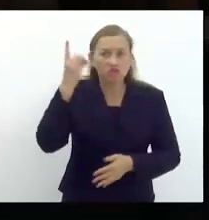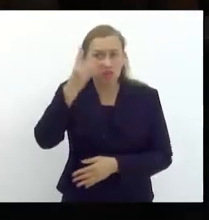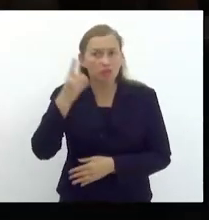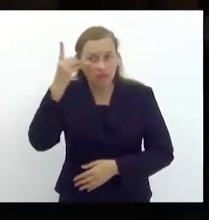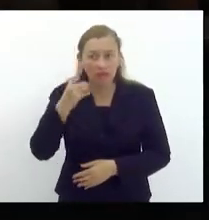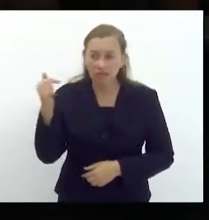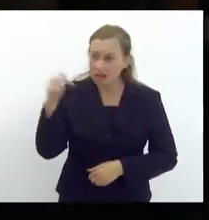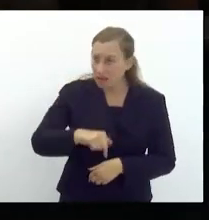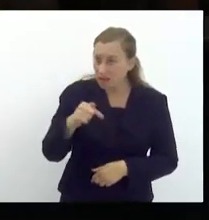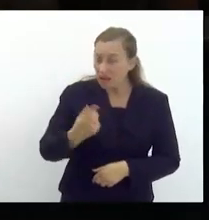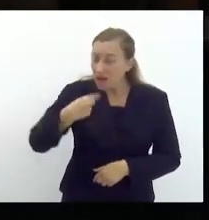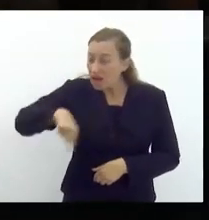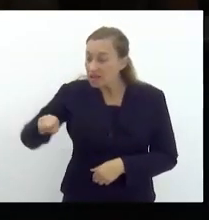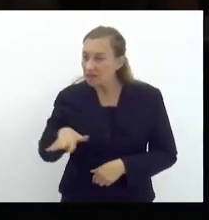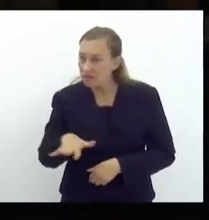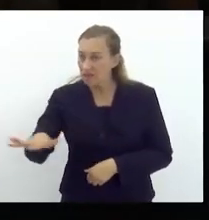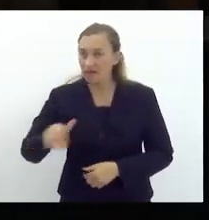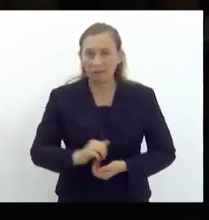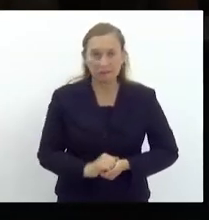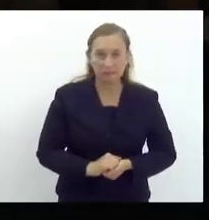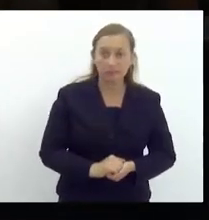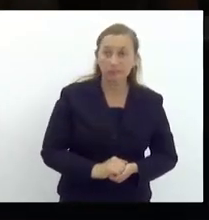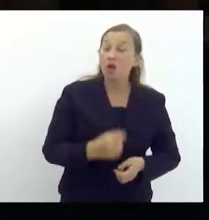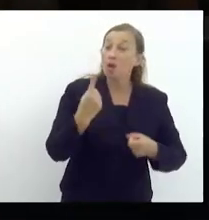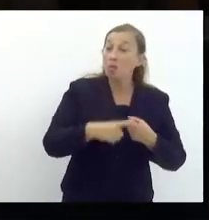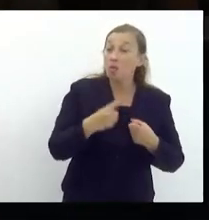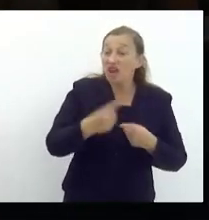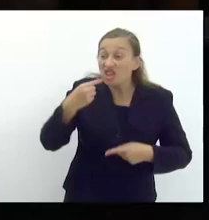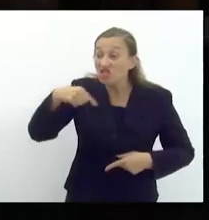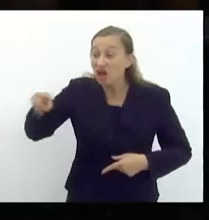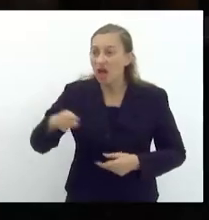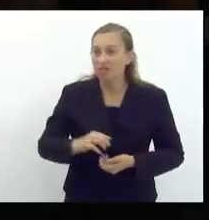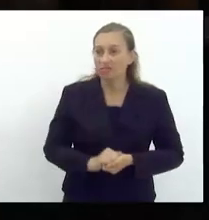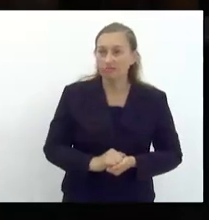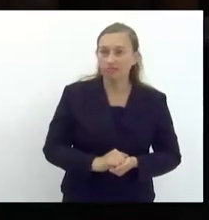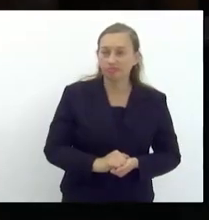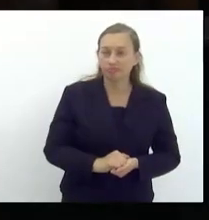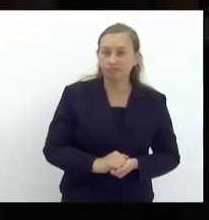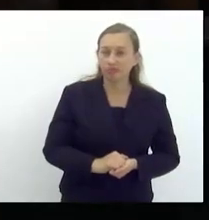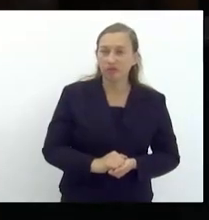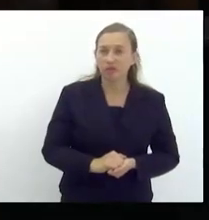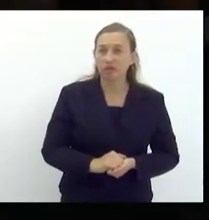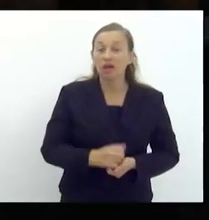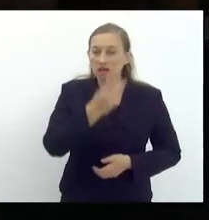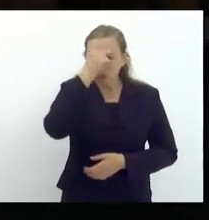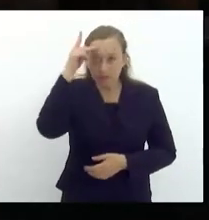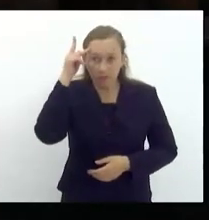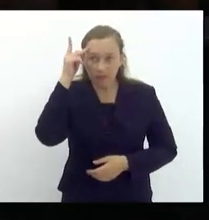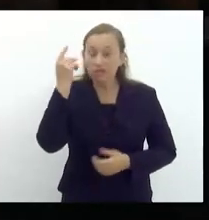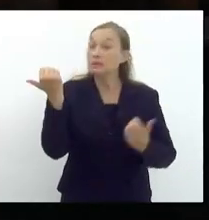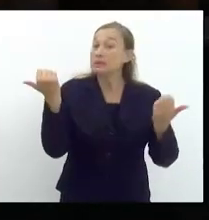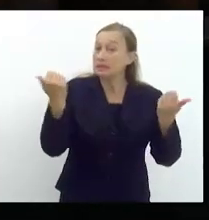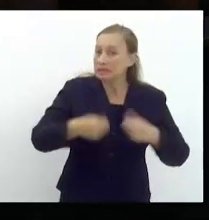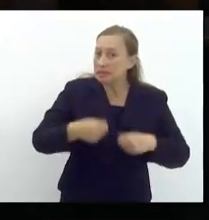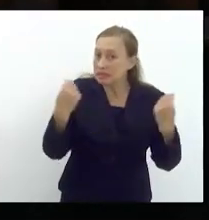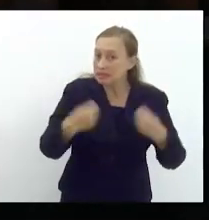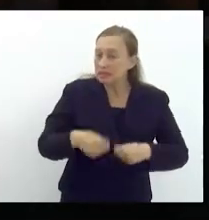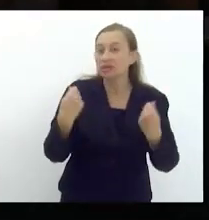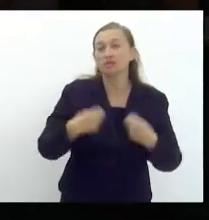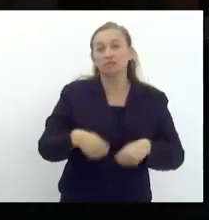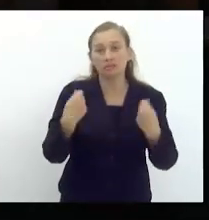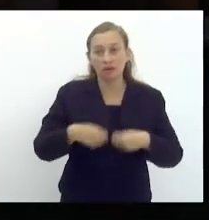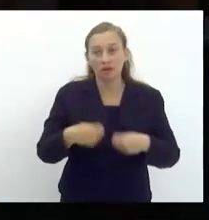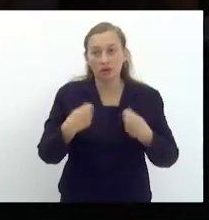deputadas aqui a irem na favela porque é de lá as maiores pessoas necessitadas